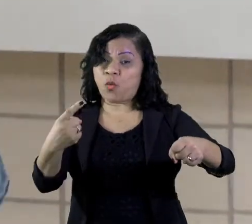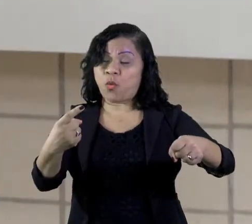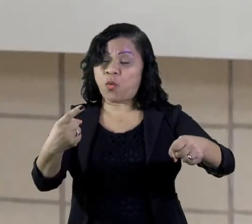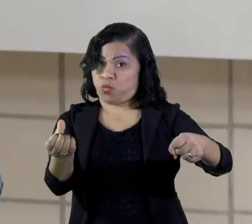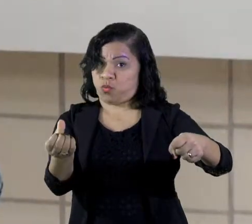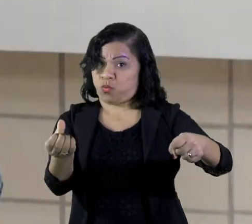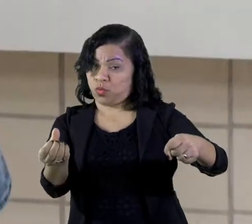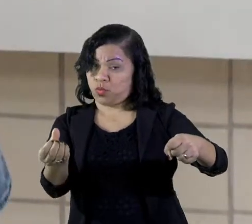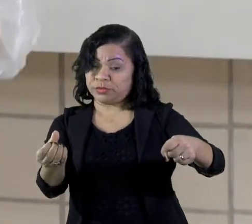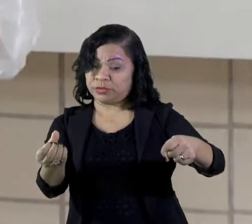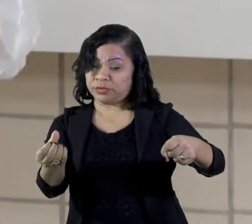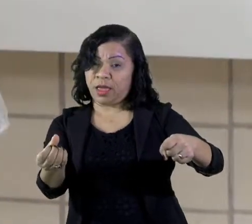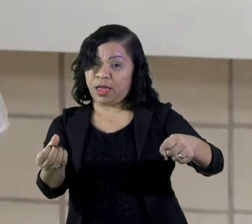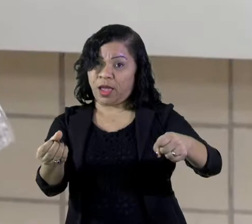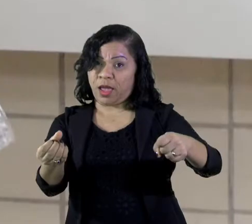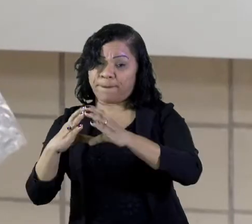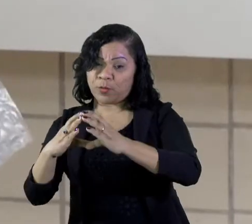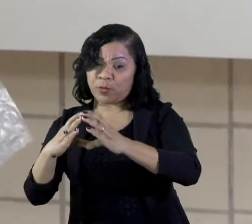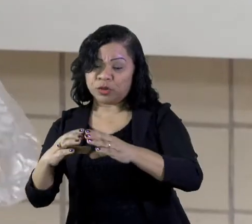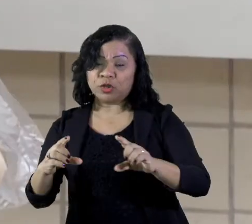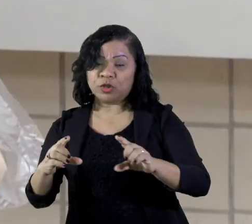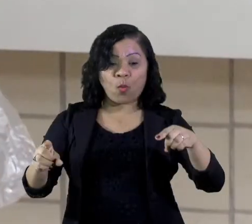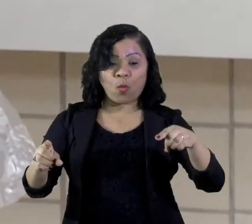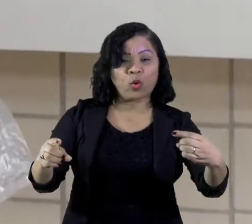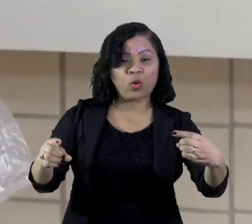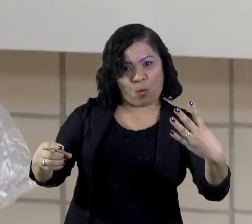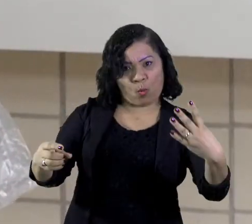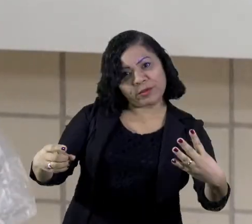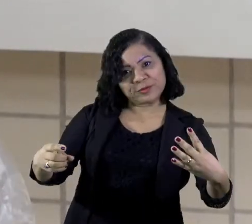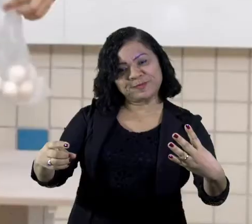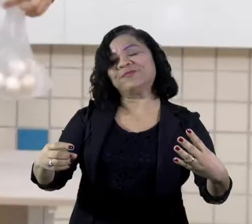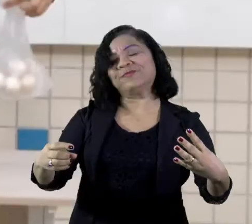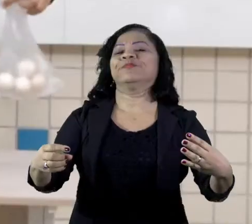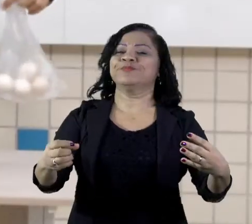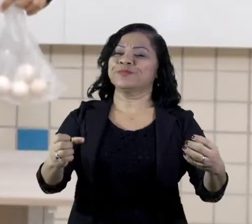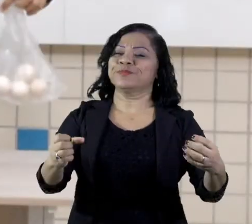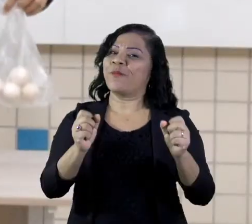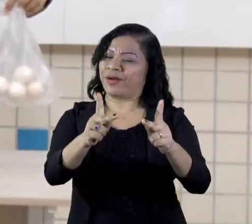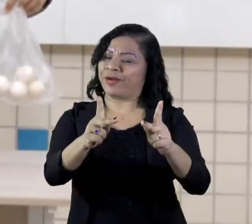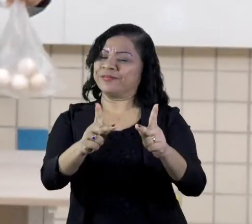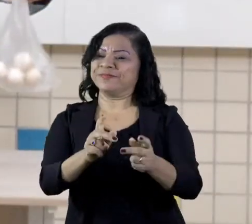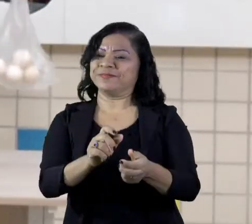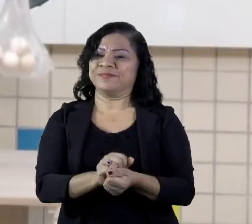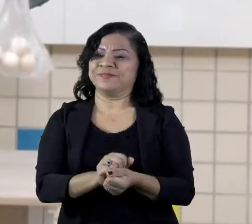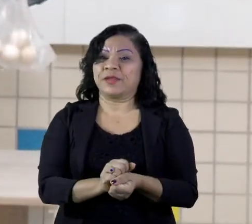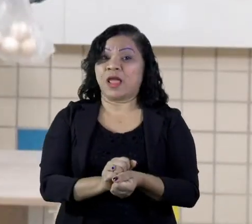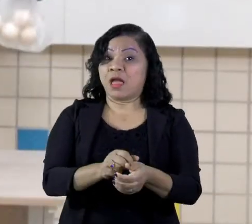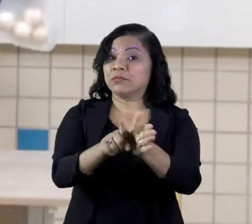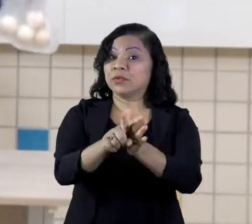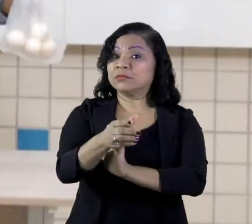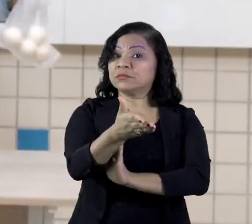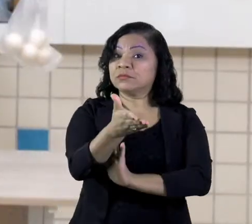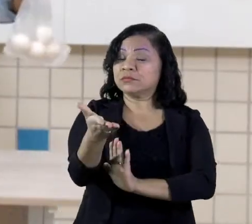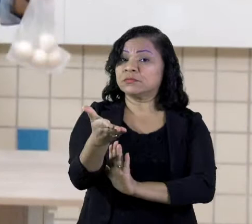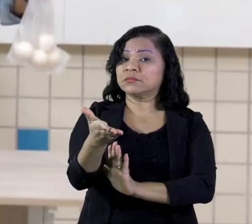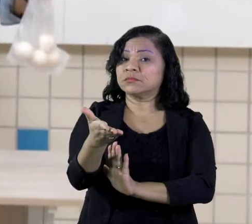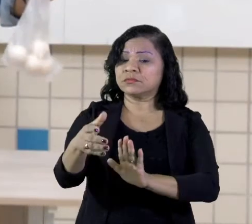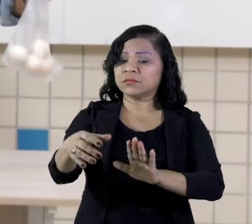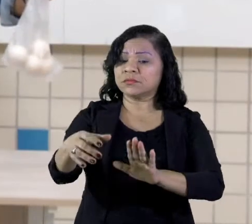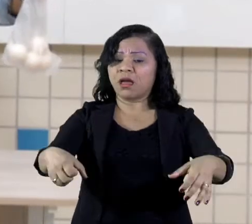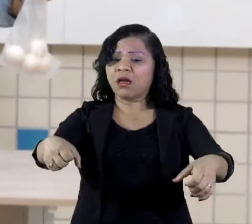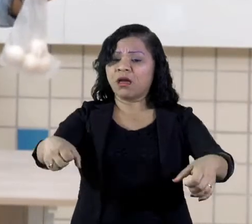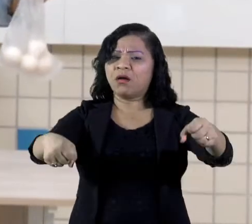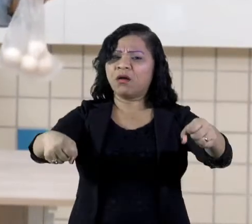isopor, outro com 4 bolinhas de isopor. Tudo ok até aí? E eu pergunto para vocês, esses 2